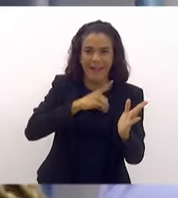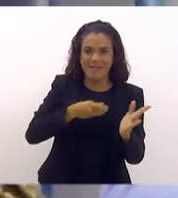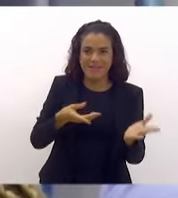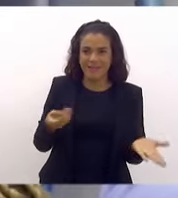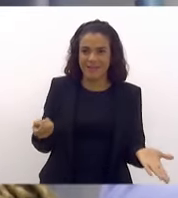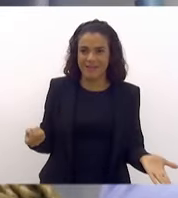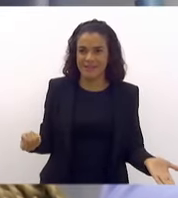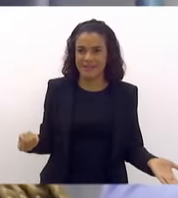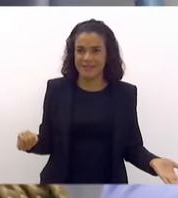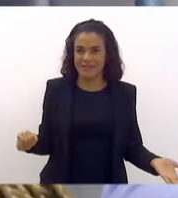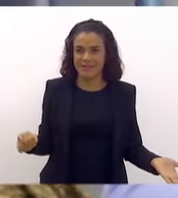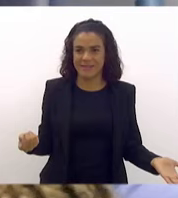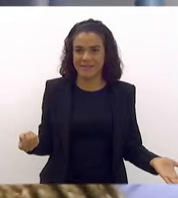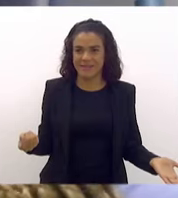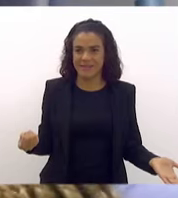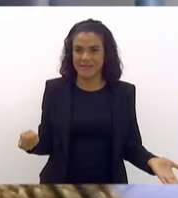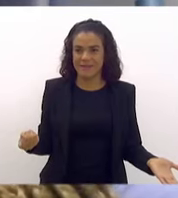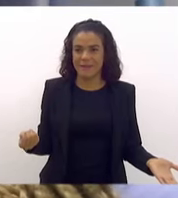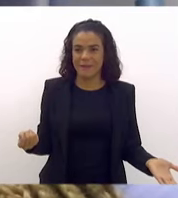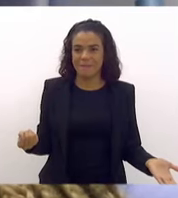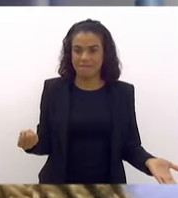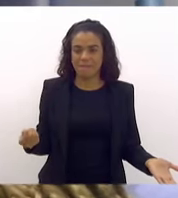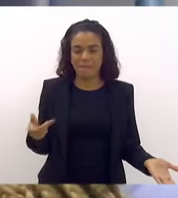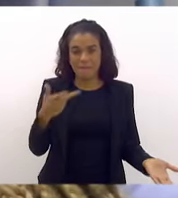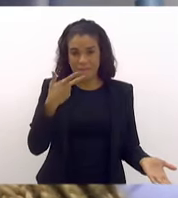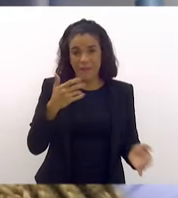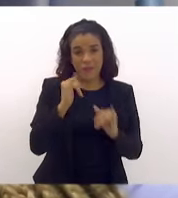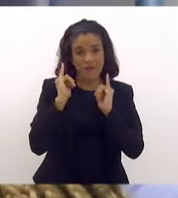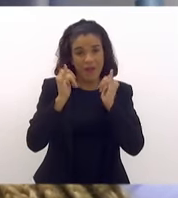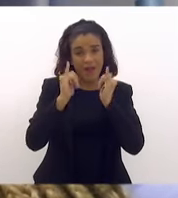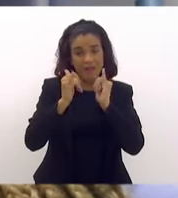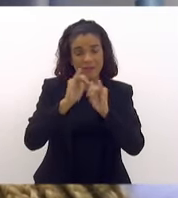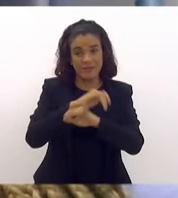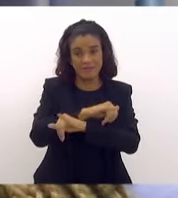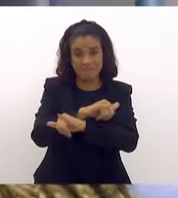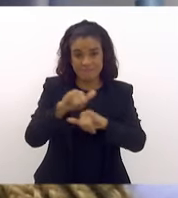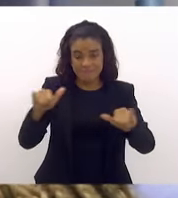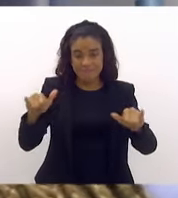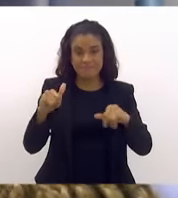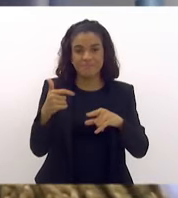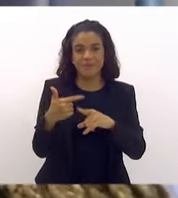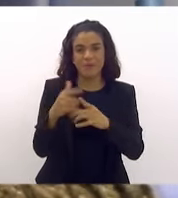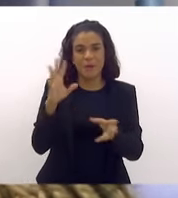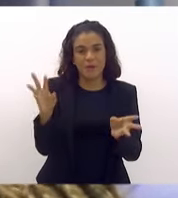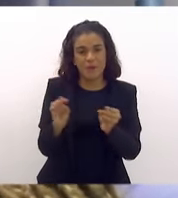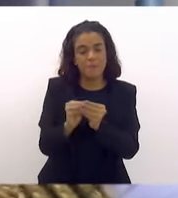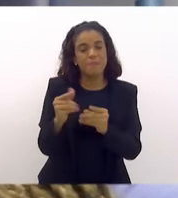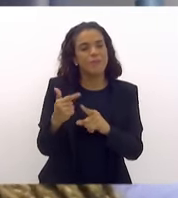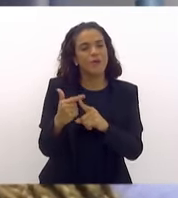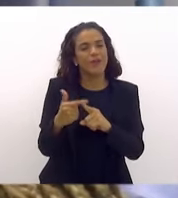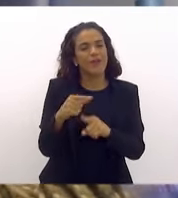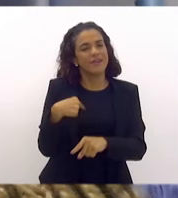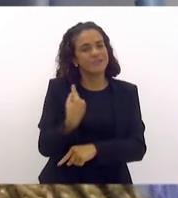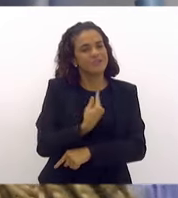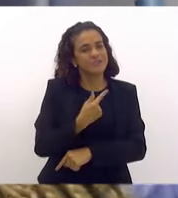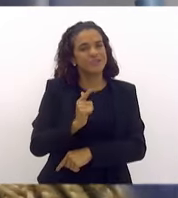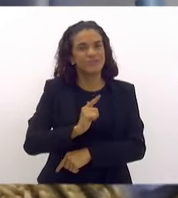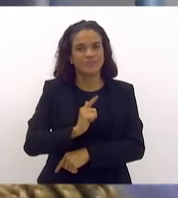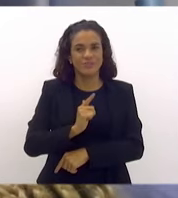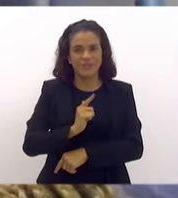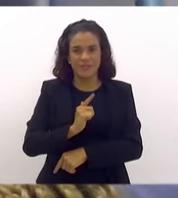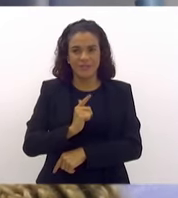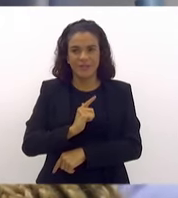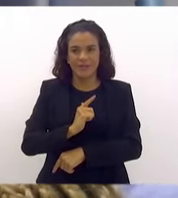de um osque de fotografia então tô relatando um pouco disso porque eu acho que a gente tem